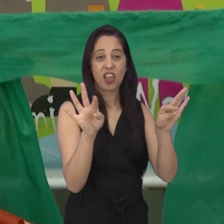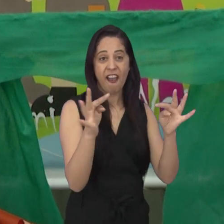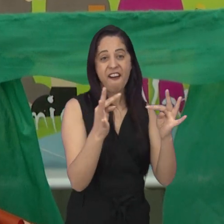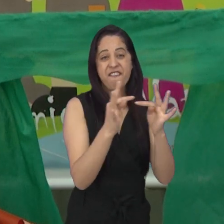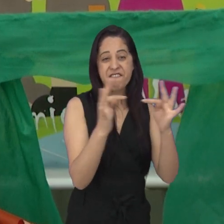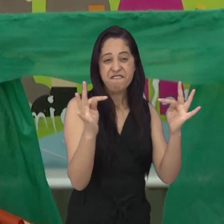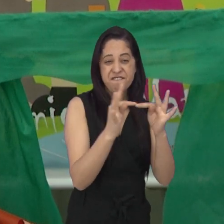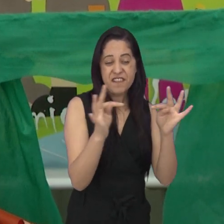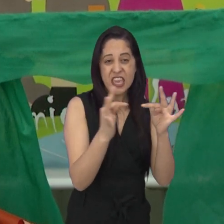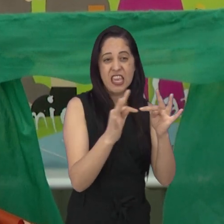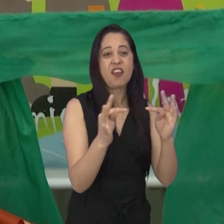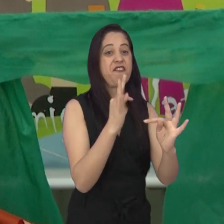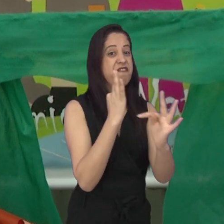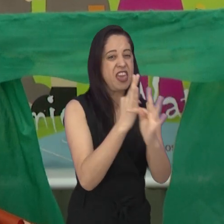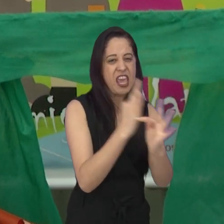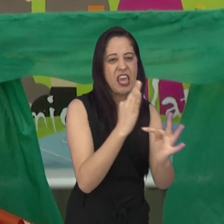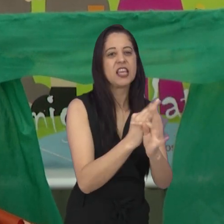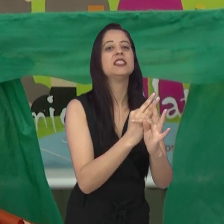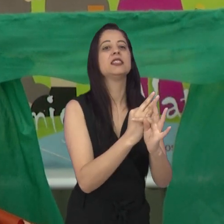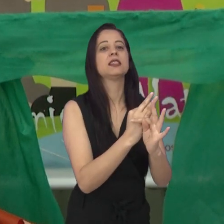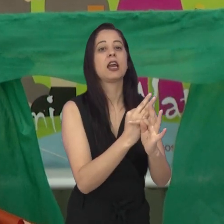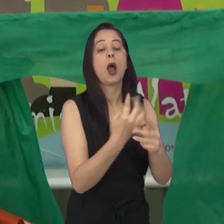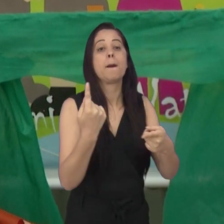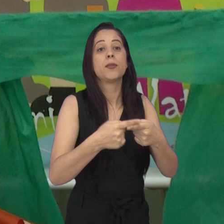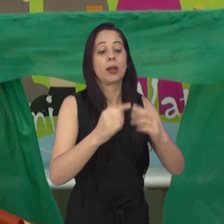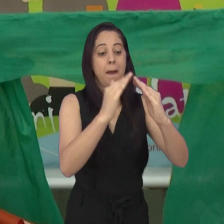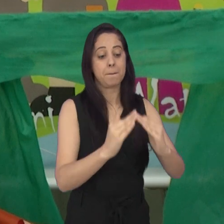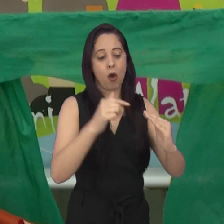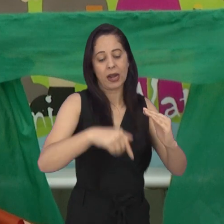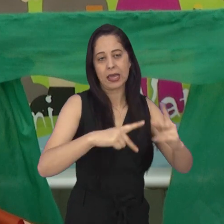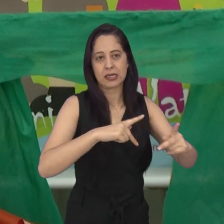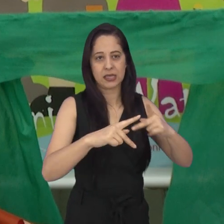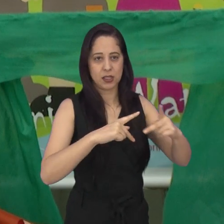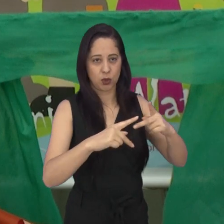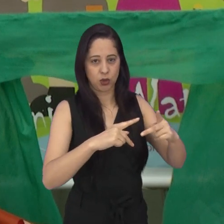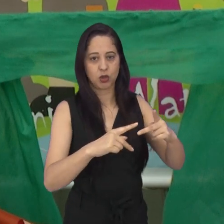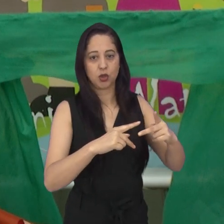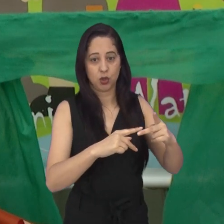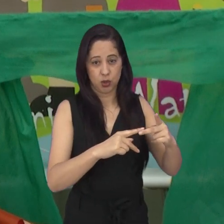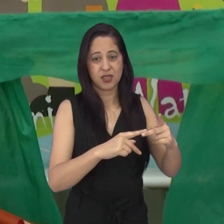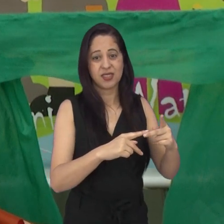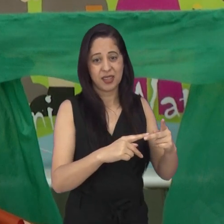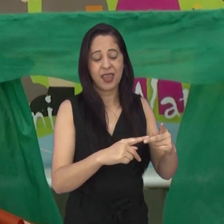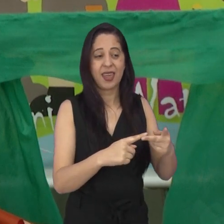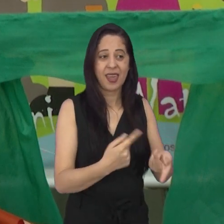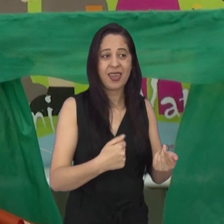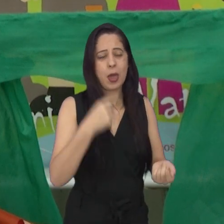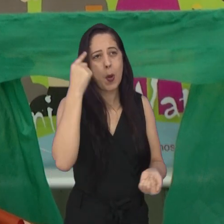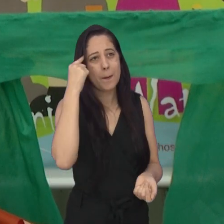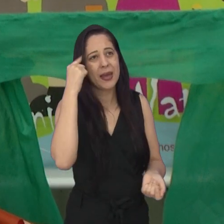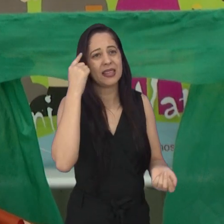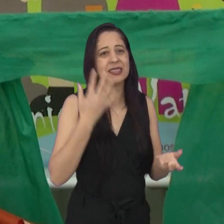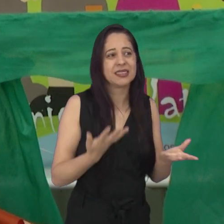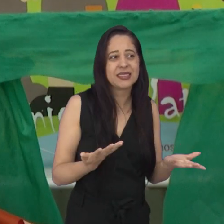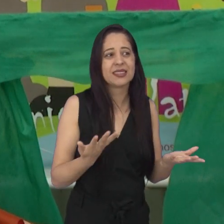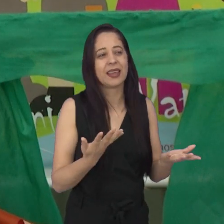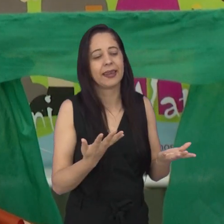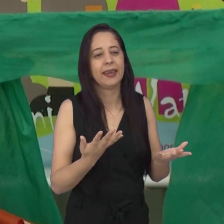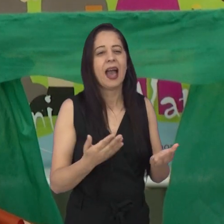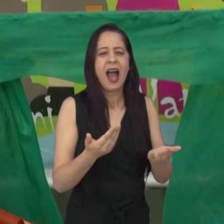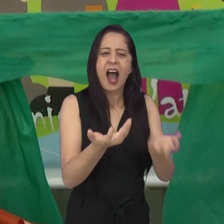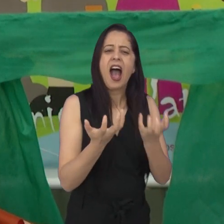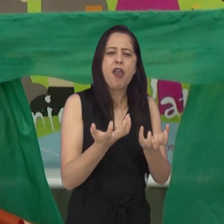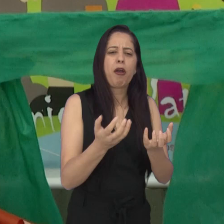coisas assim. E por estar numa cidade aqui, tudo, eu acabei assim seguindo um pouco esse